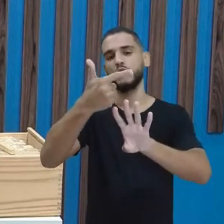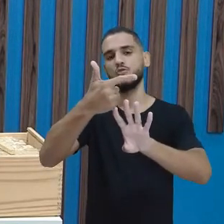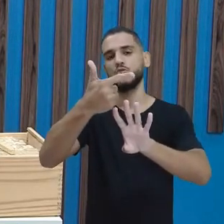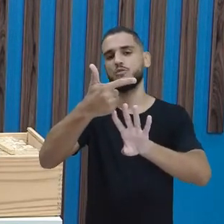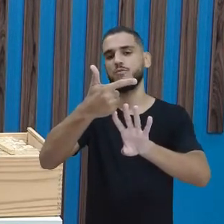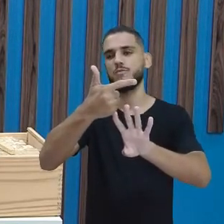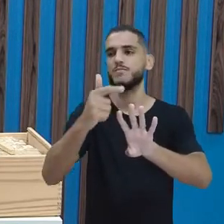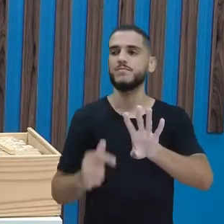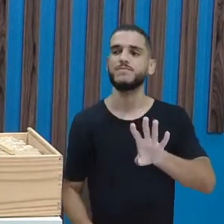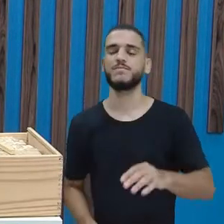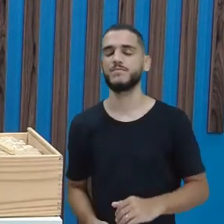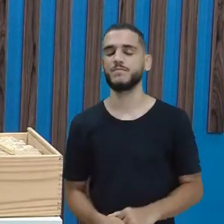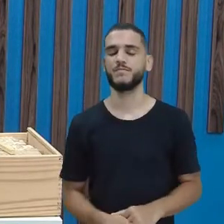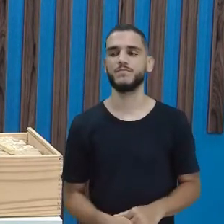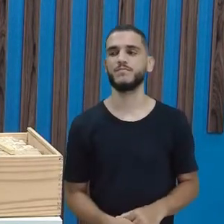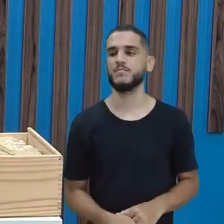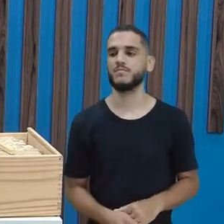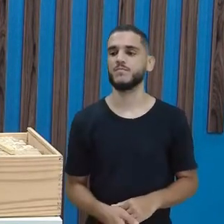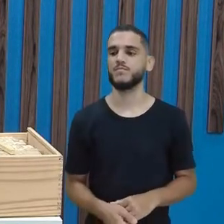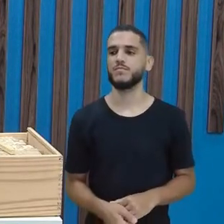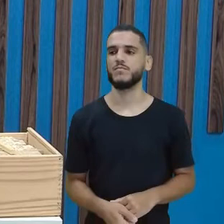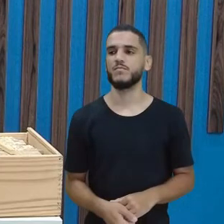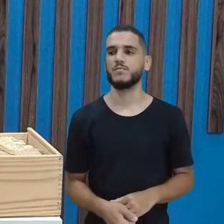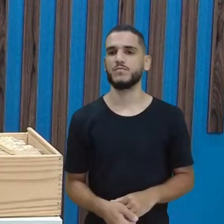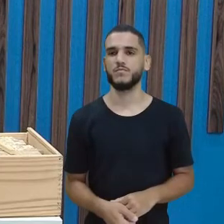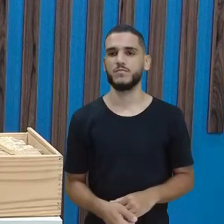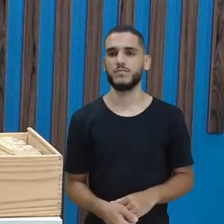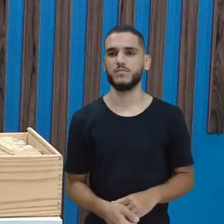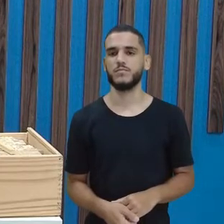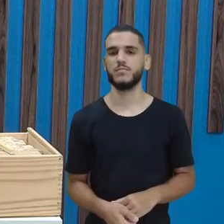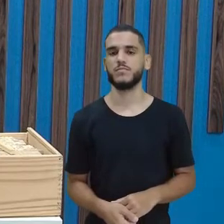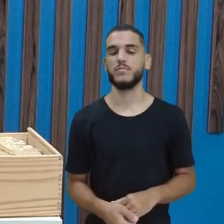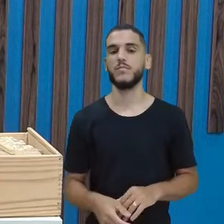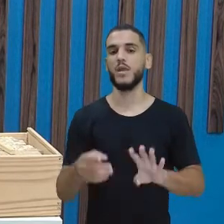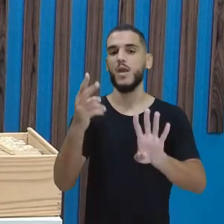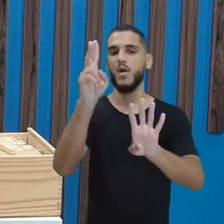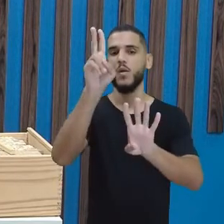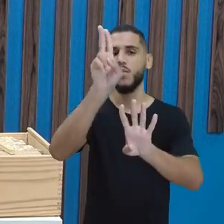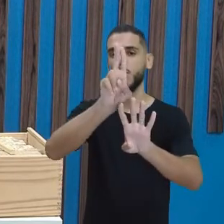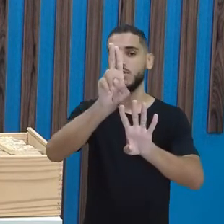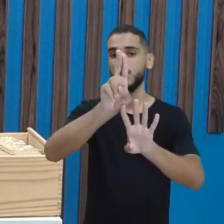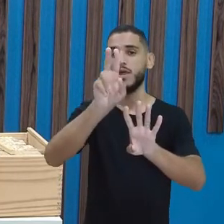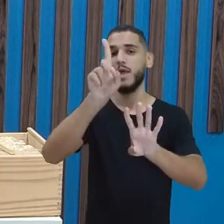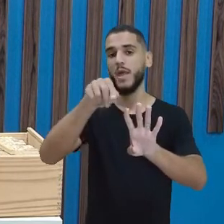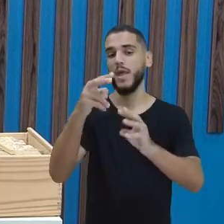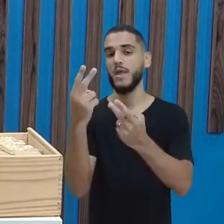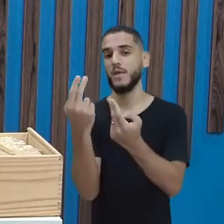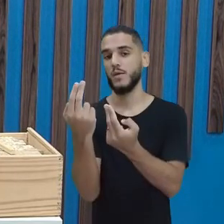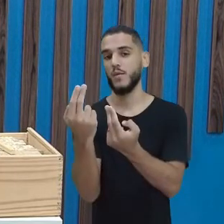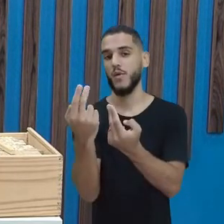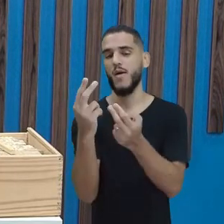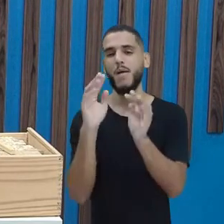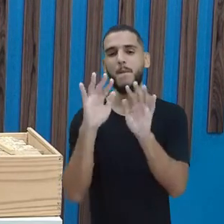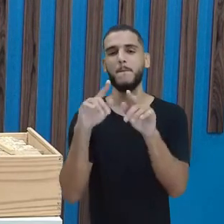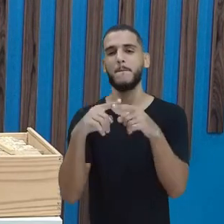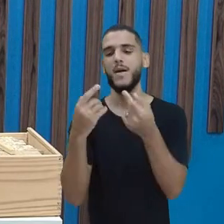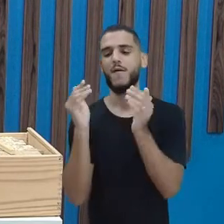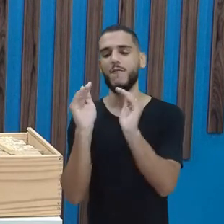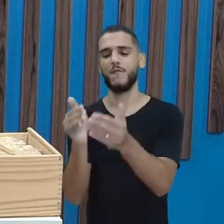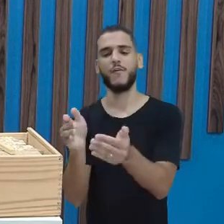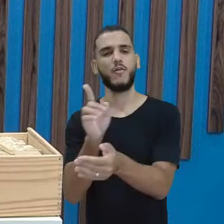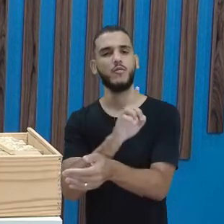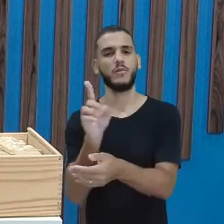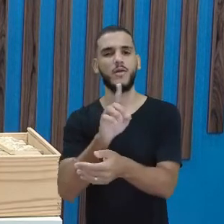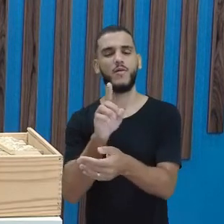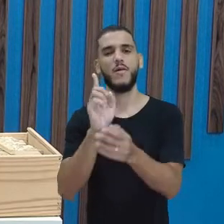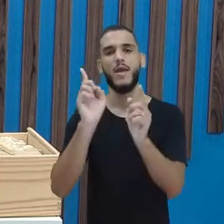né? Na unidade é tudo igual, mas a gente não vai observar a unidade. Por quê? Porque as dezenas,